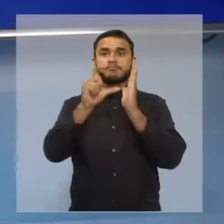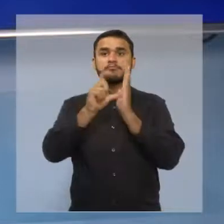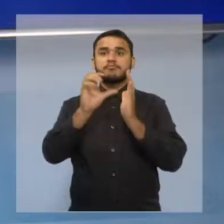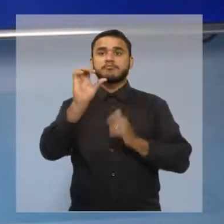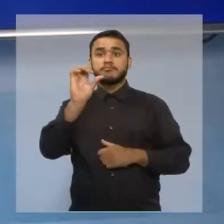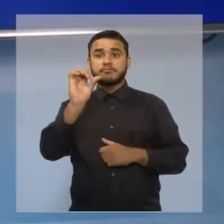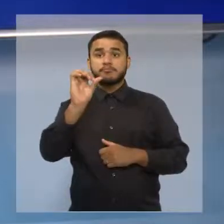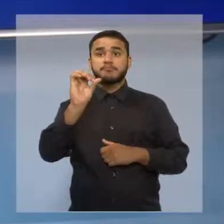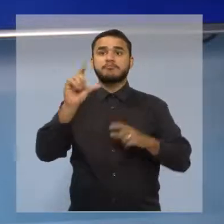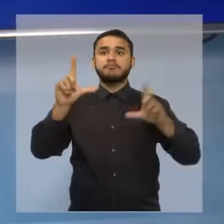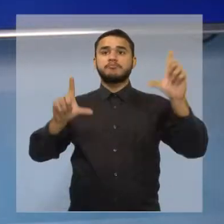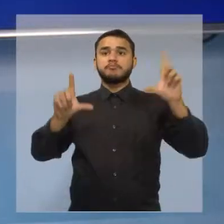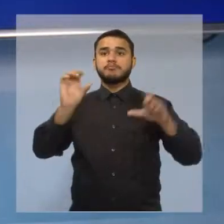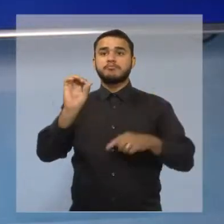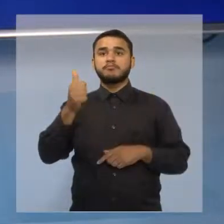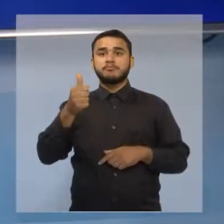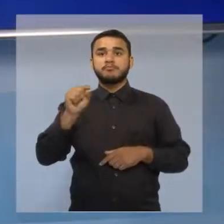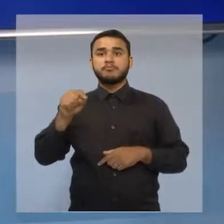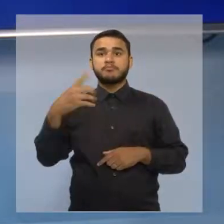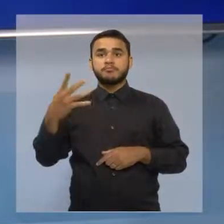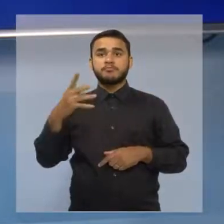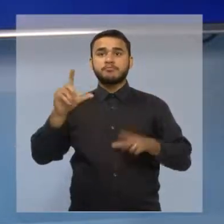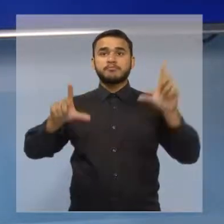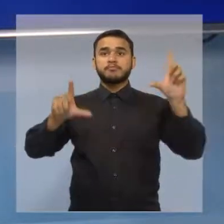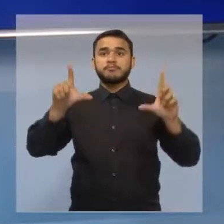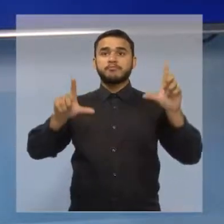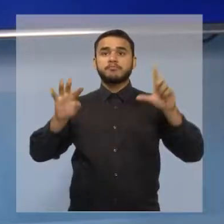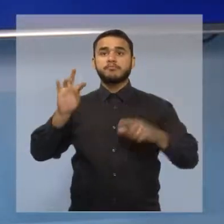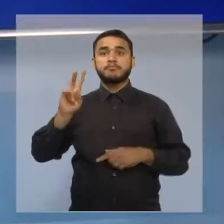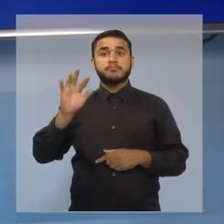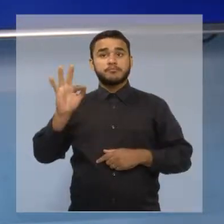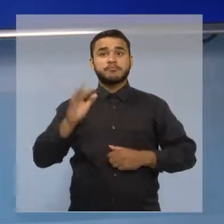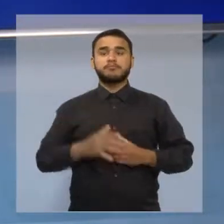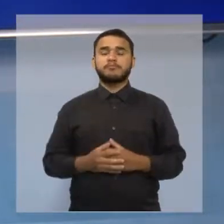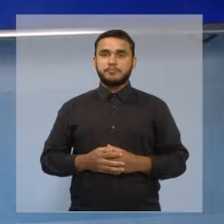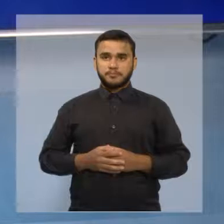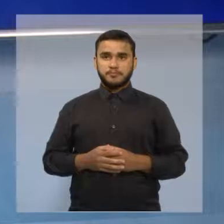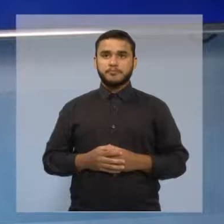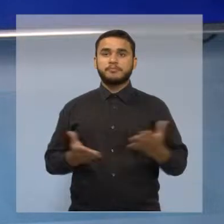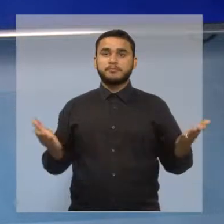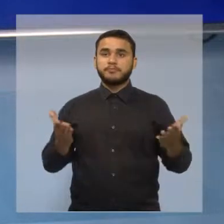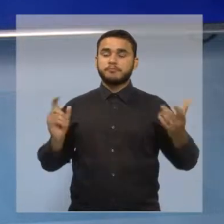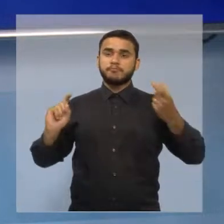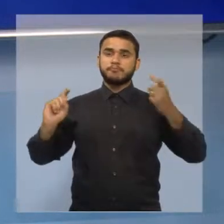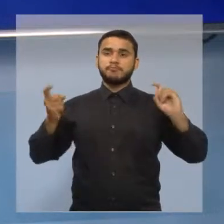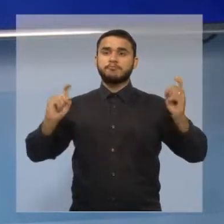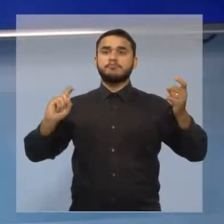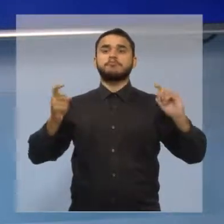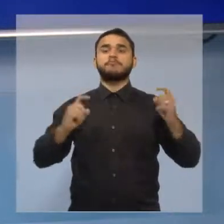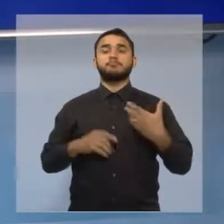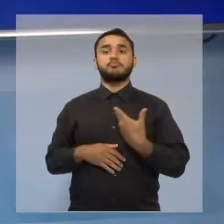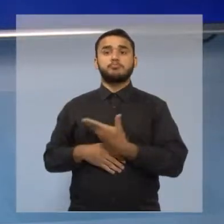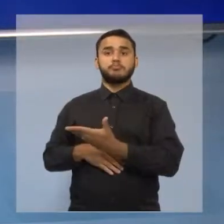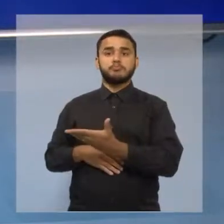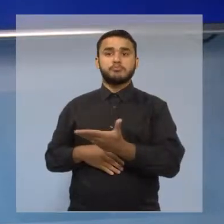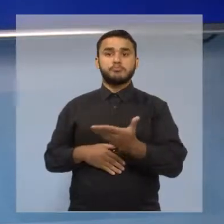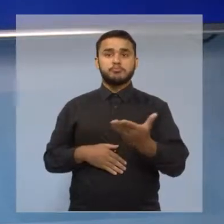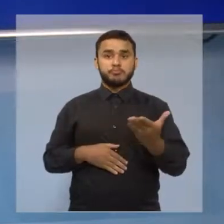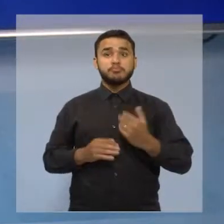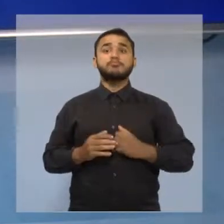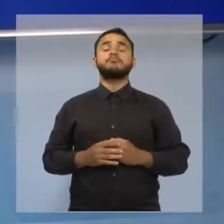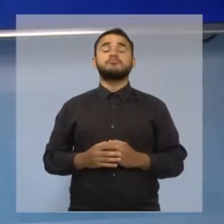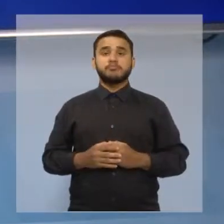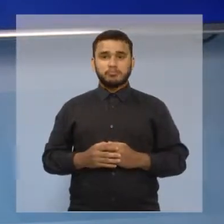canal 6 da Multiplay e 61.4 digital. Para discutirmos essas questões, nós temos hoje